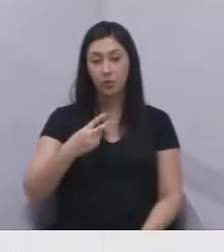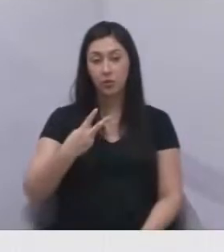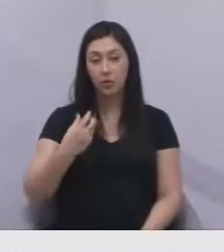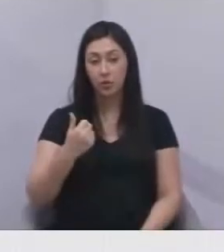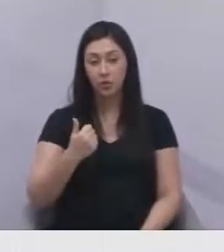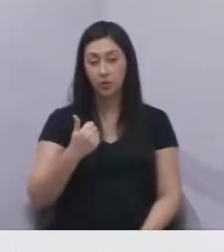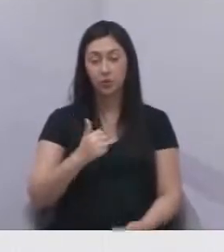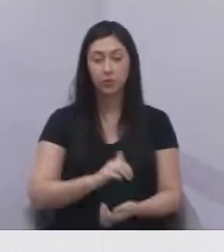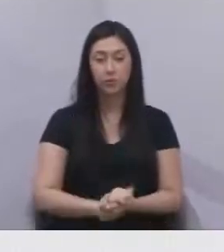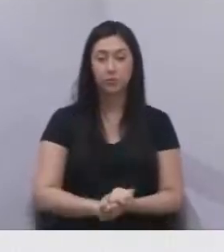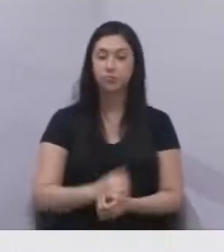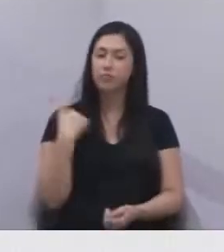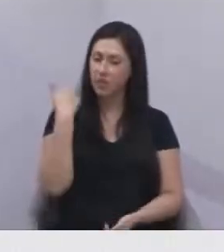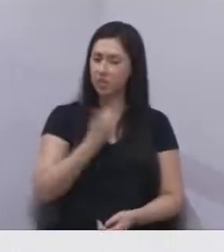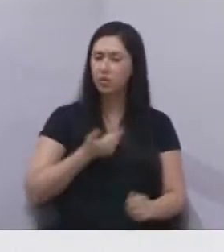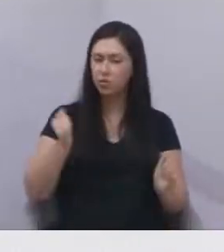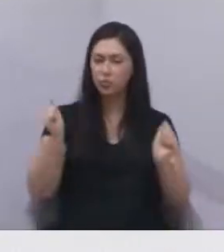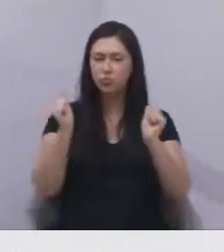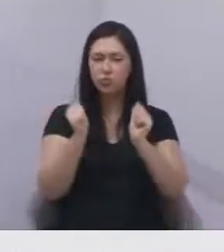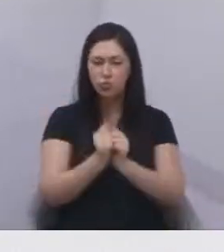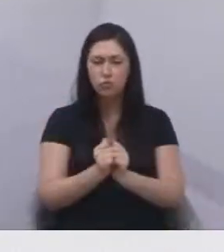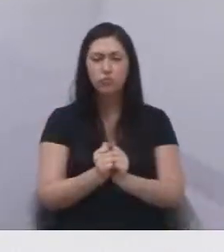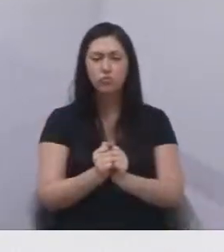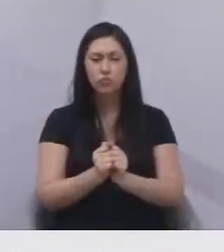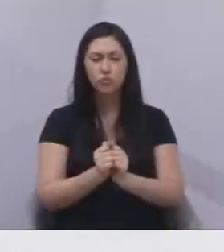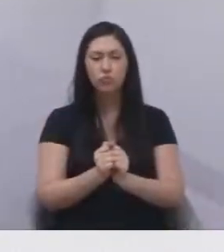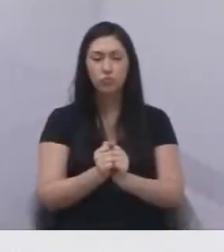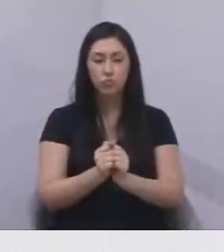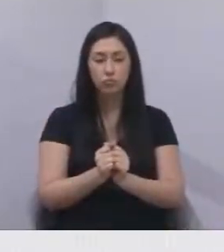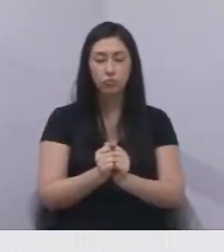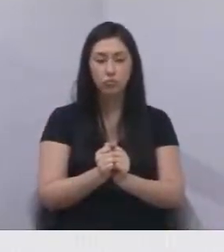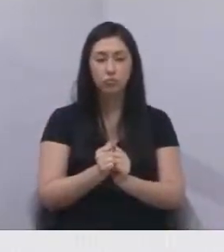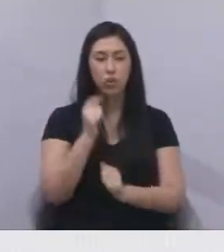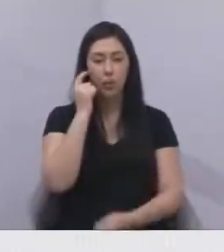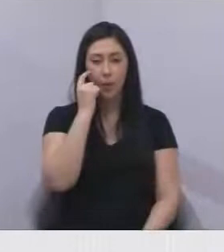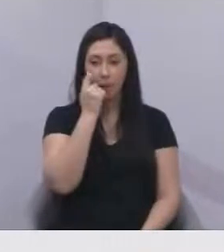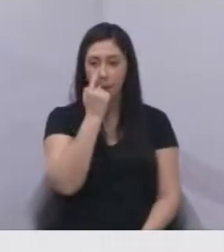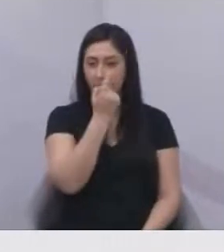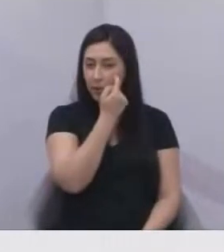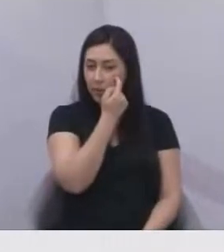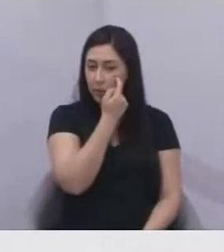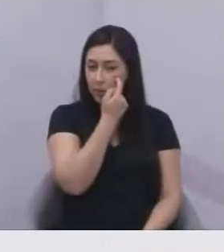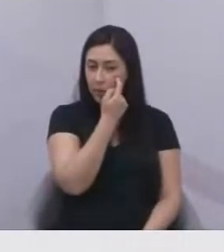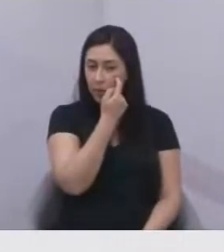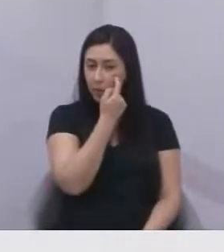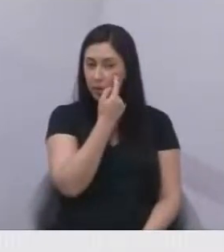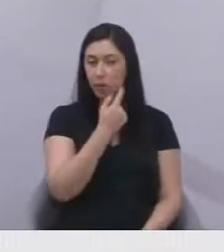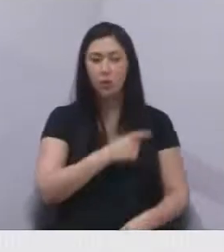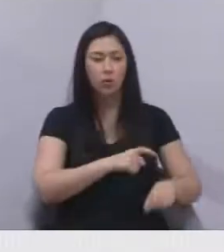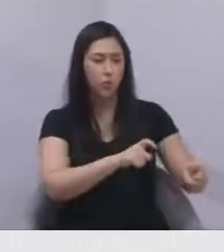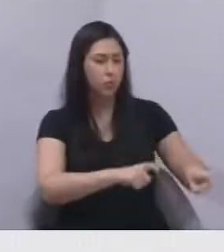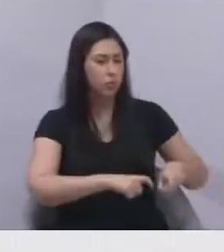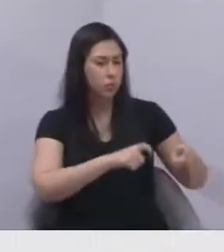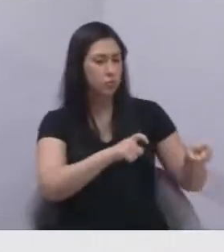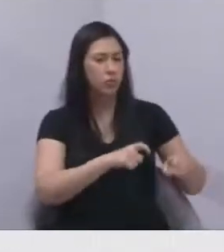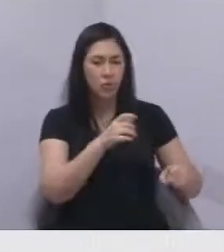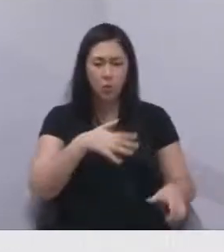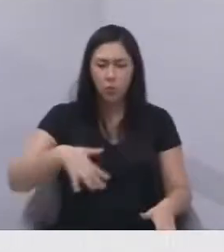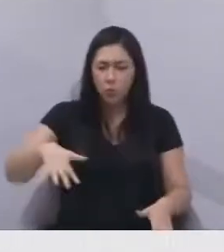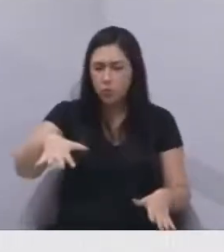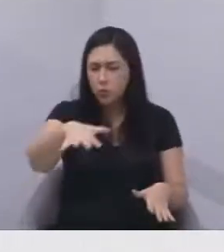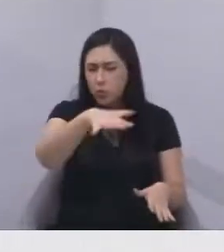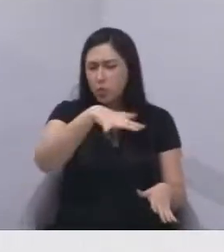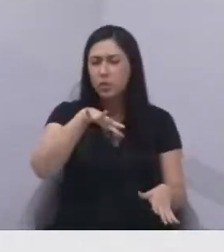27/11/2021. Tamo junto aí, Nova Esperança, Parque Meia Lua, Zona Rural e toda a cidade de